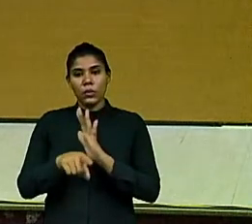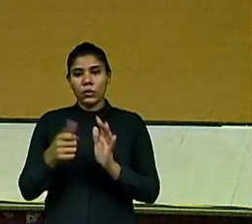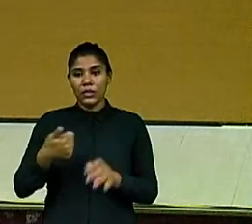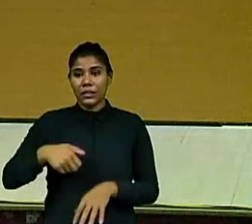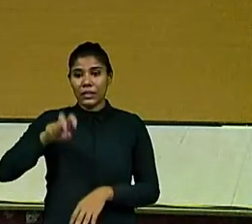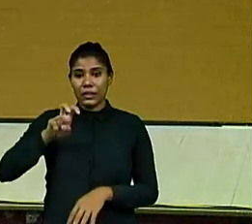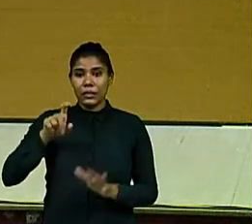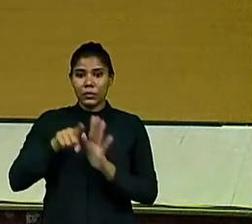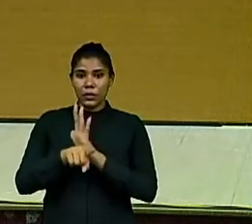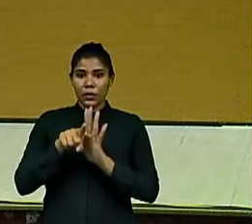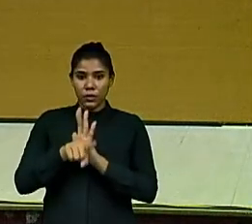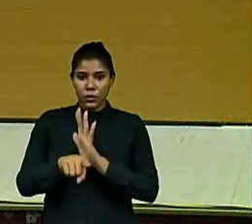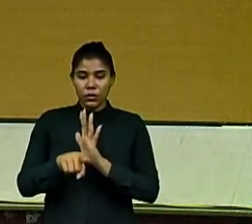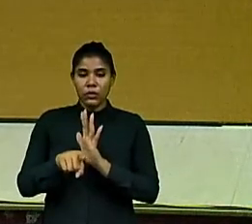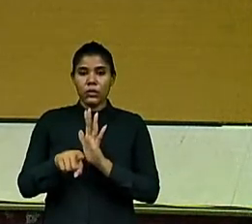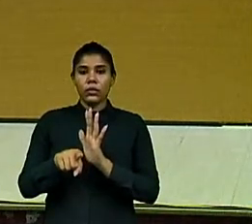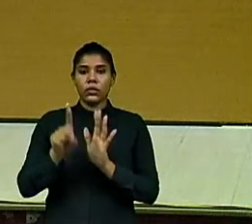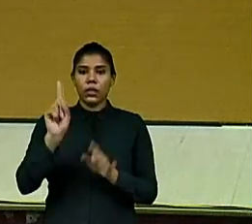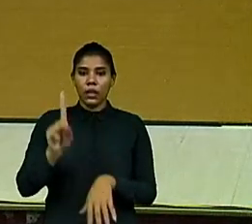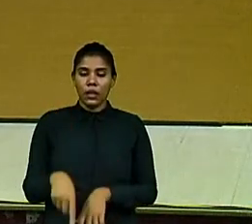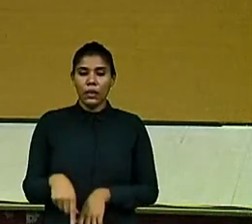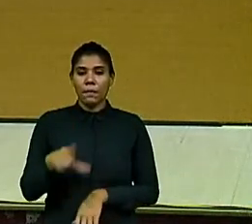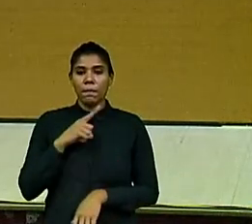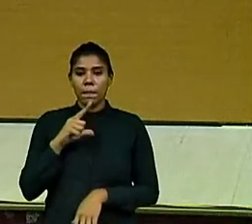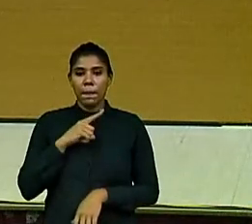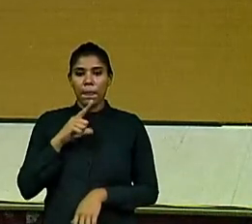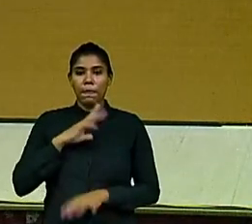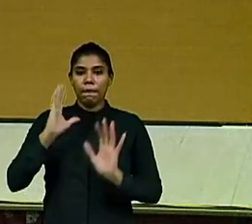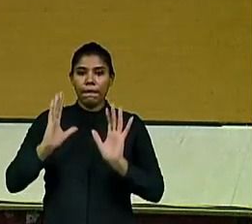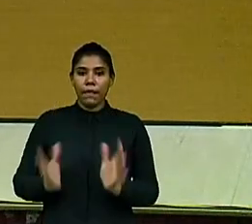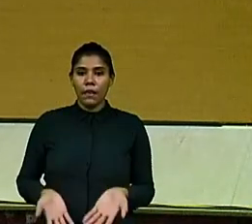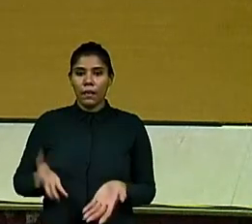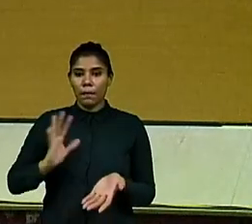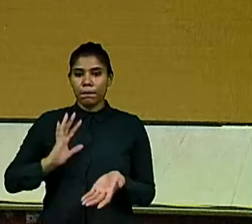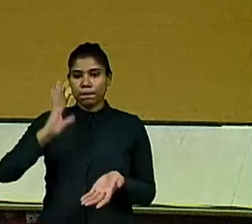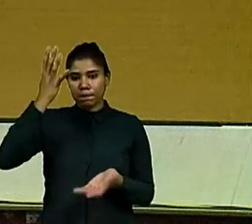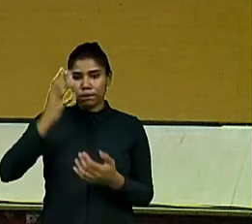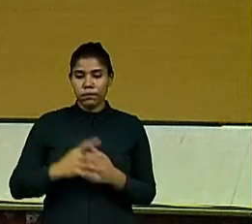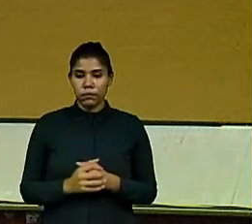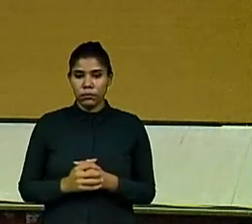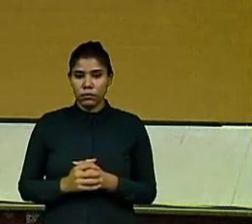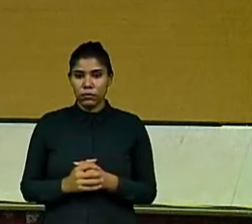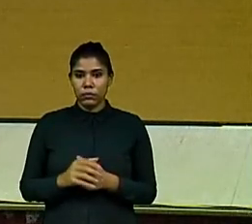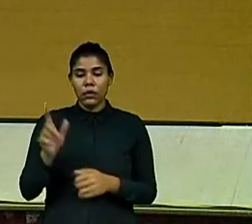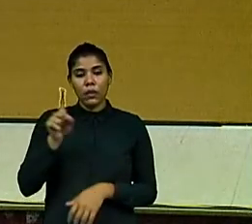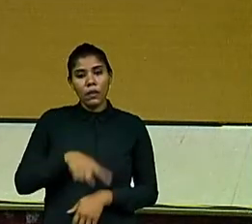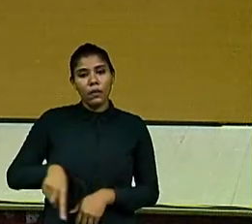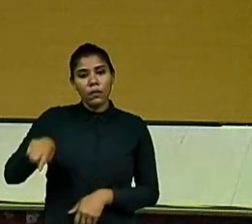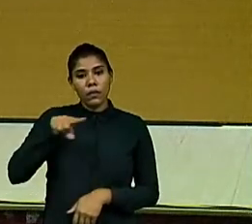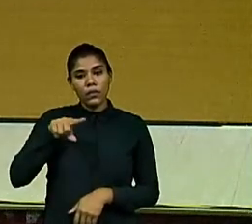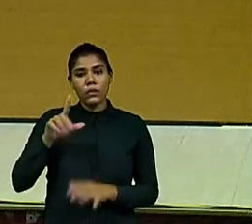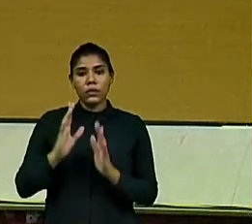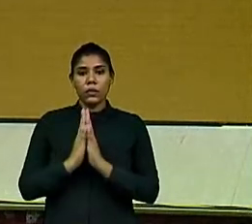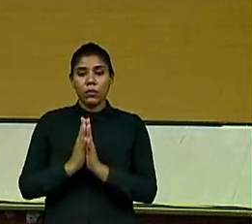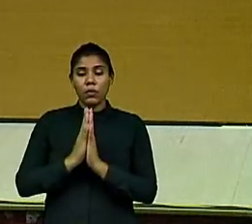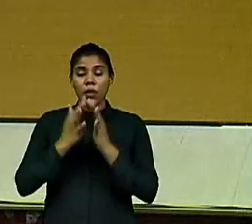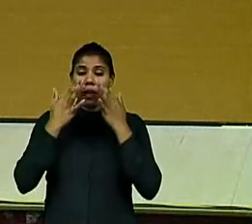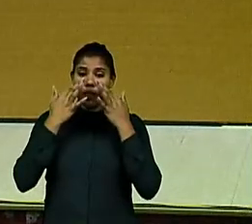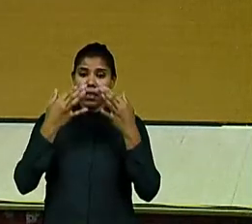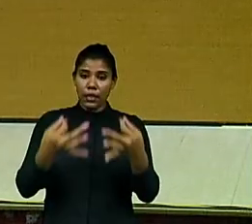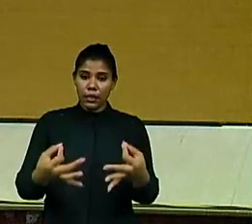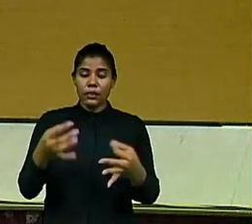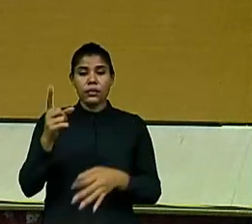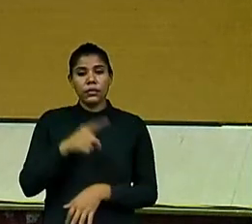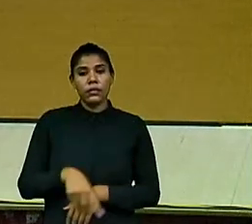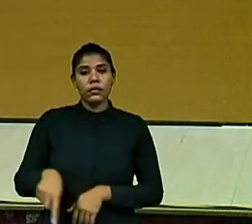questões que eu coloquei elas estão resolvidas então prestem só atenção para que